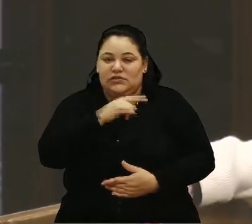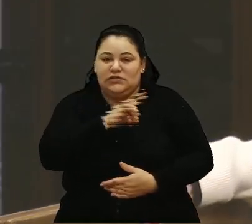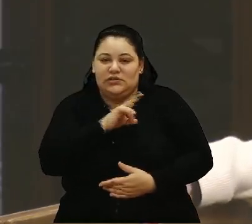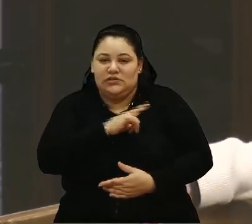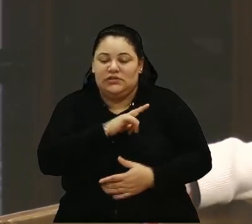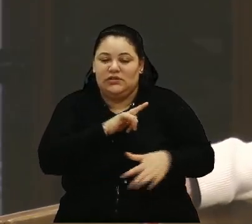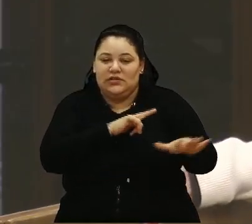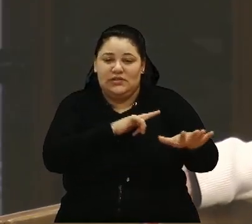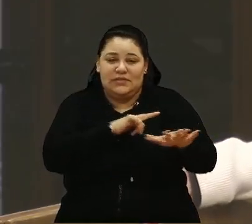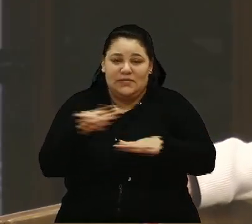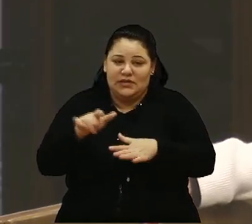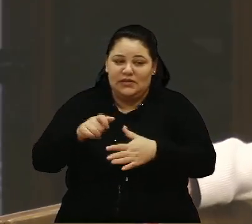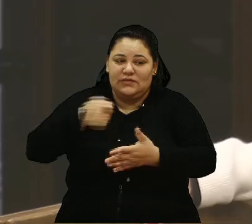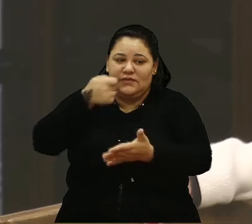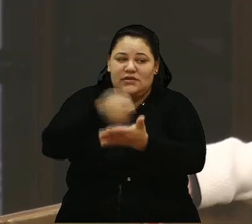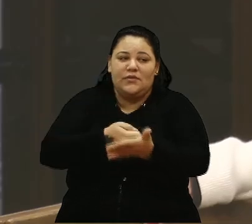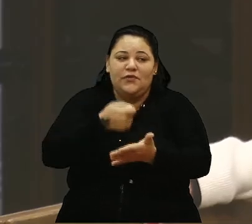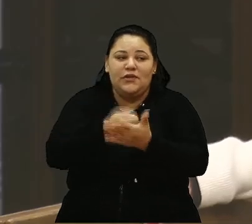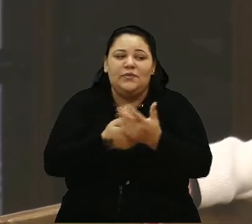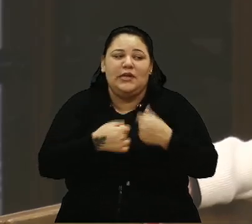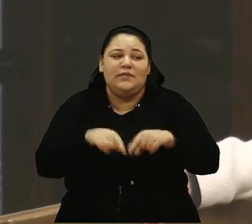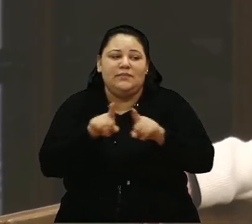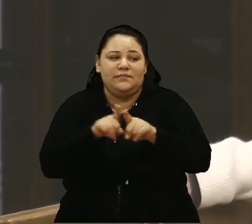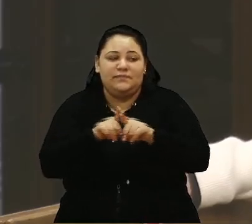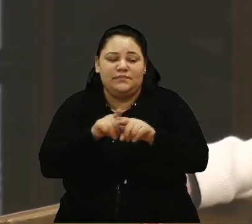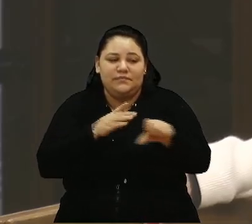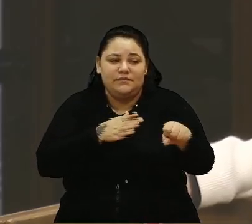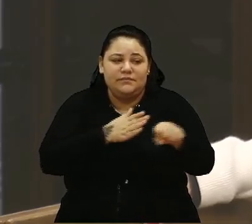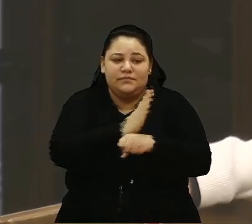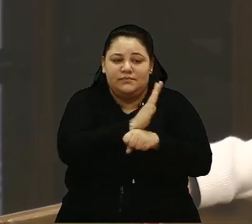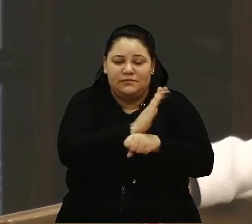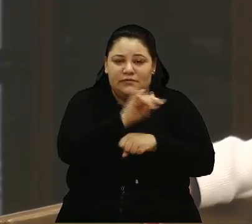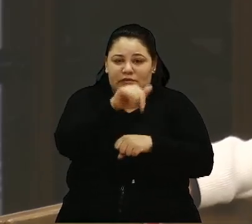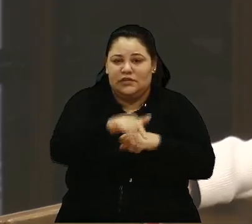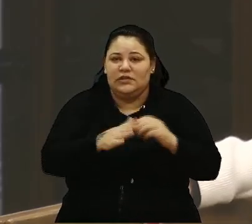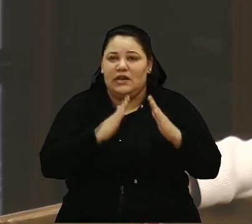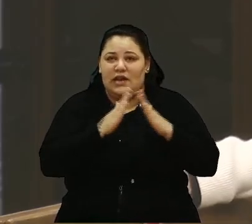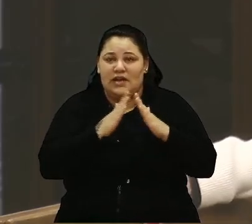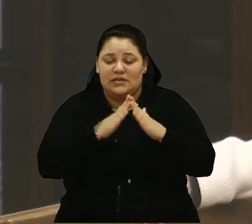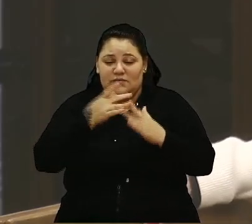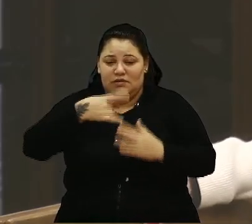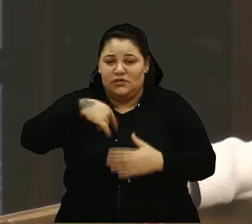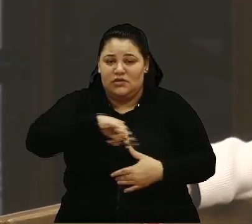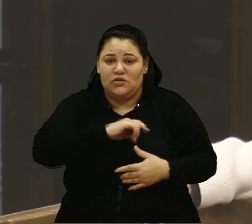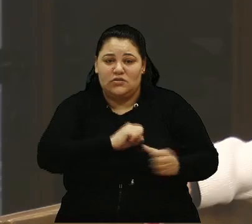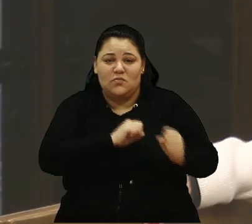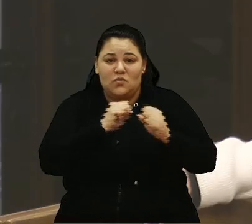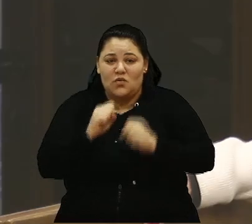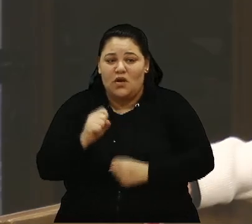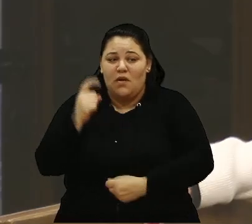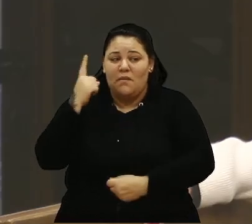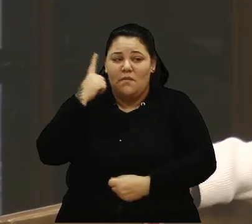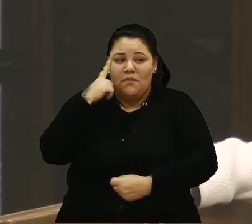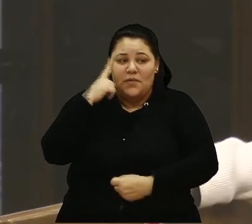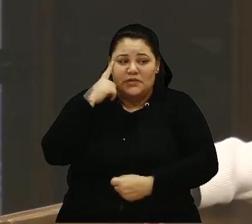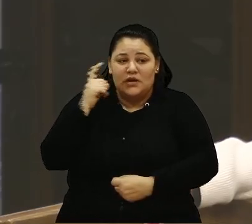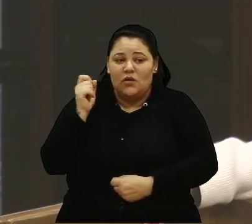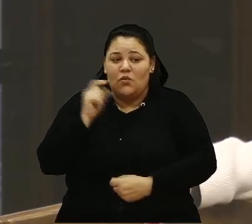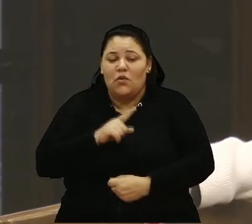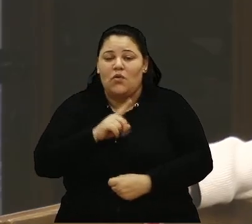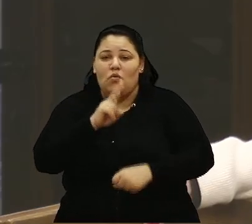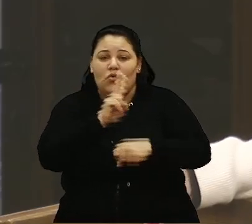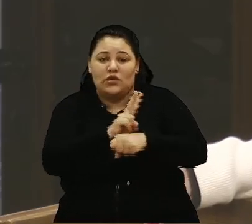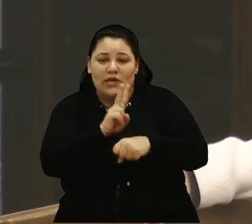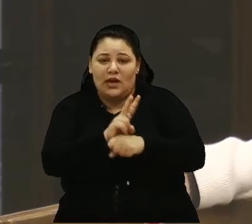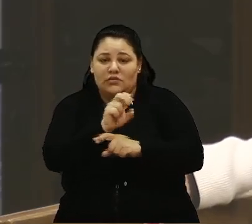Luta Antimanicomial aprovada nesta casa, para que a gente repense qual que é o cuidado que a nossa sociedade